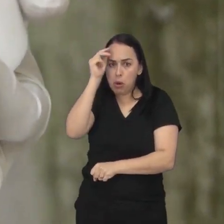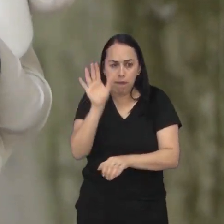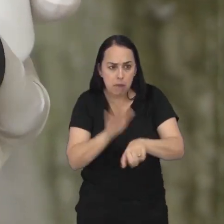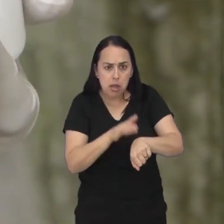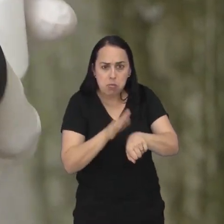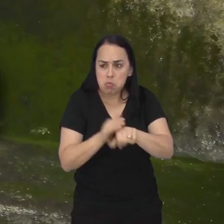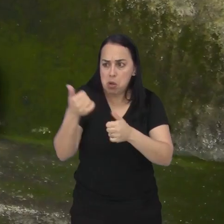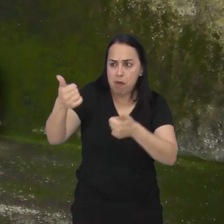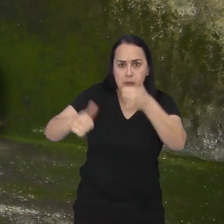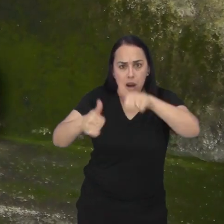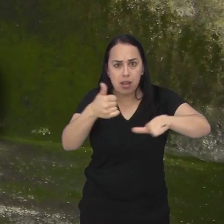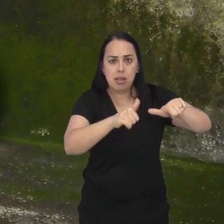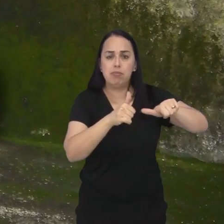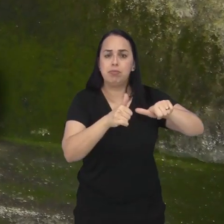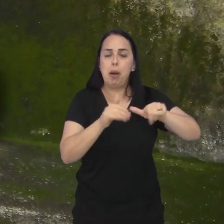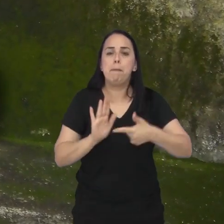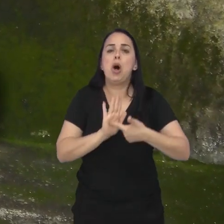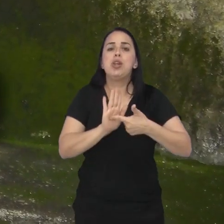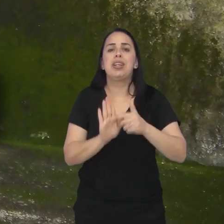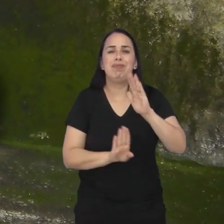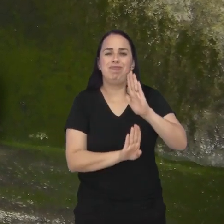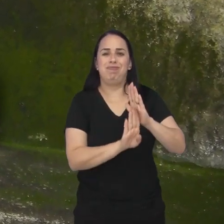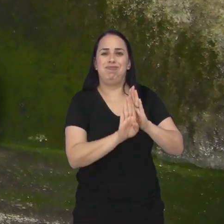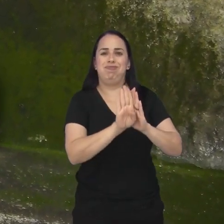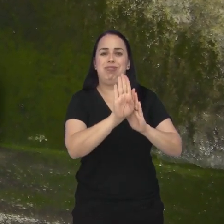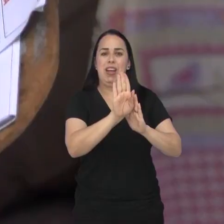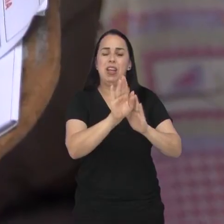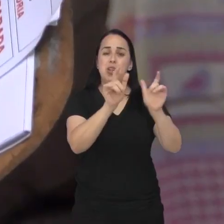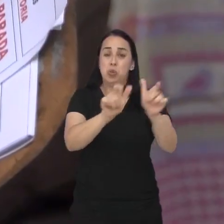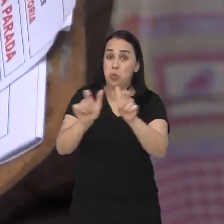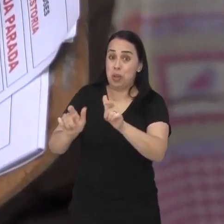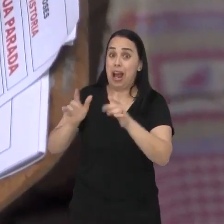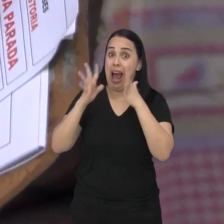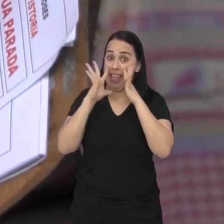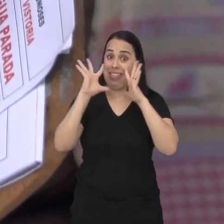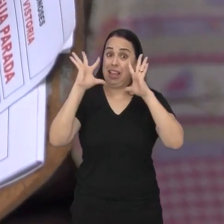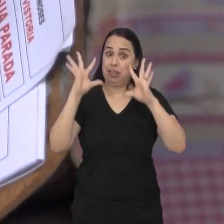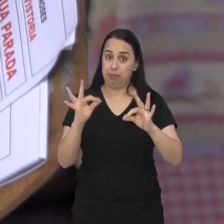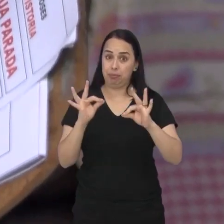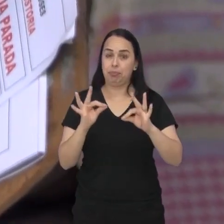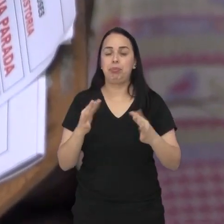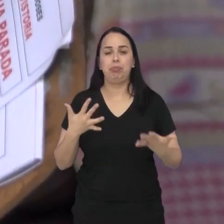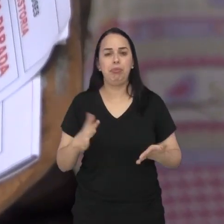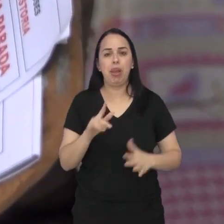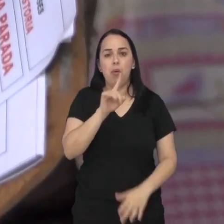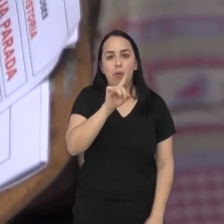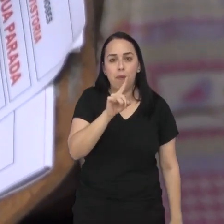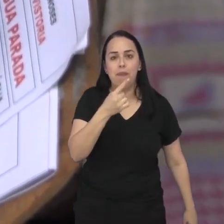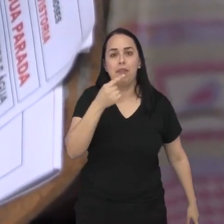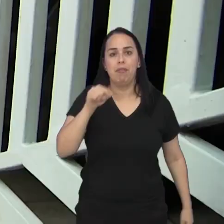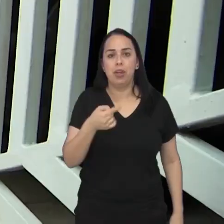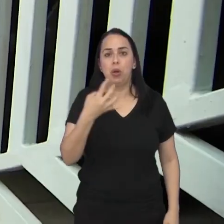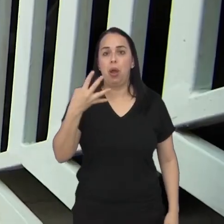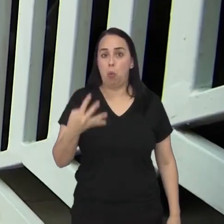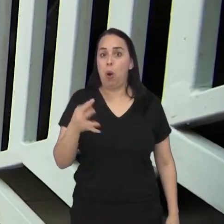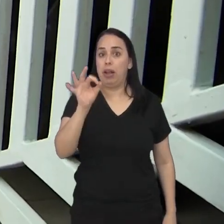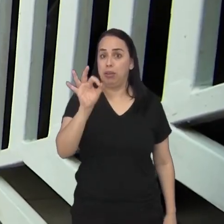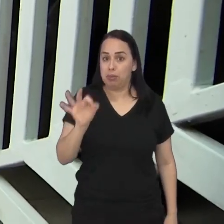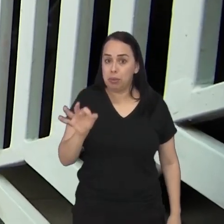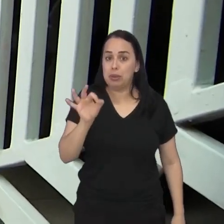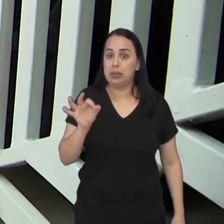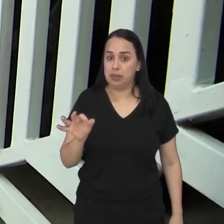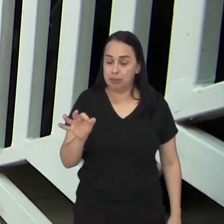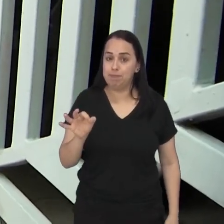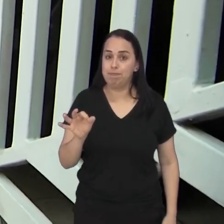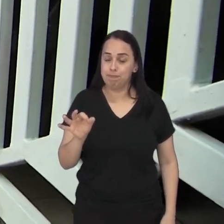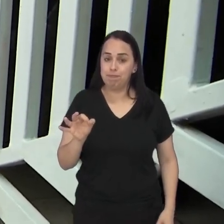de densidade larvária, realizada pela Prefeitura no mês de outubro, mostrou aumento na infestação e nas áreas de alerta. A média da